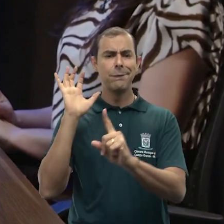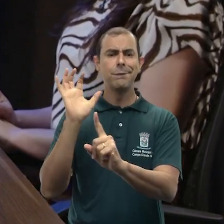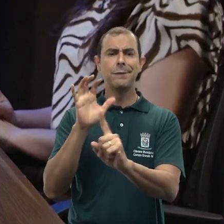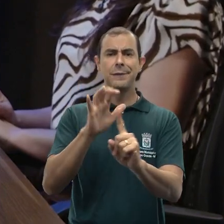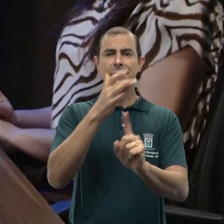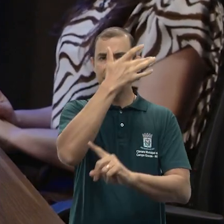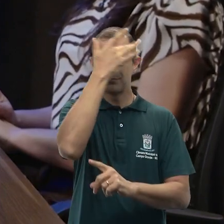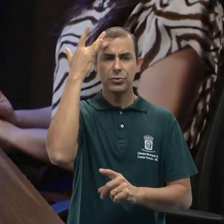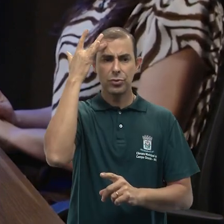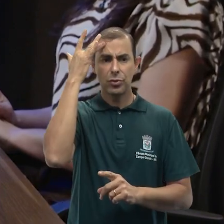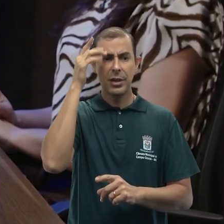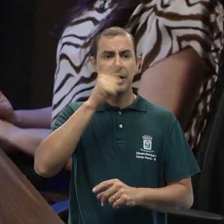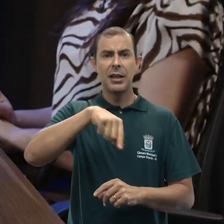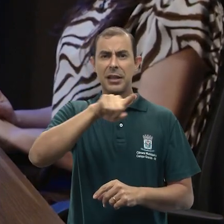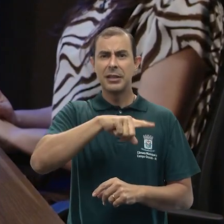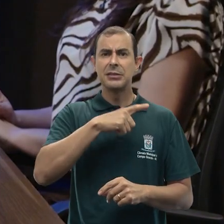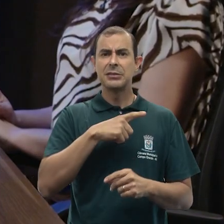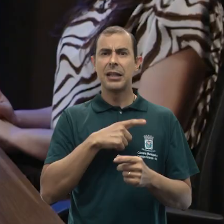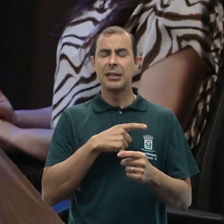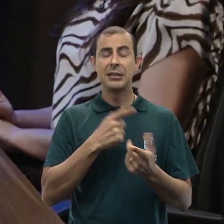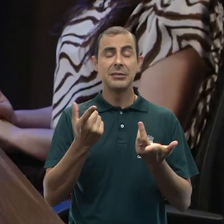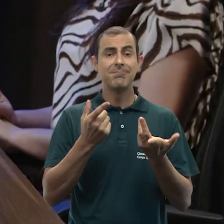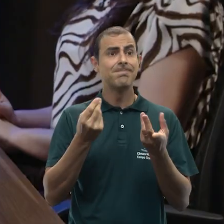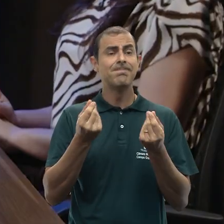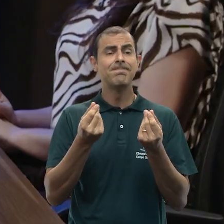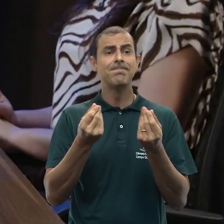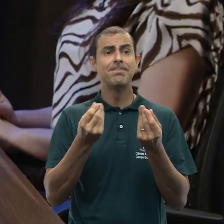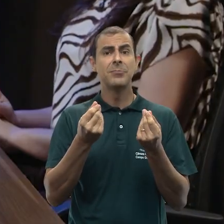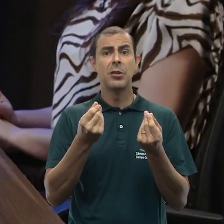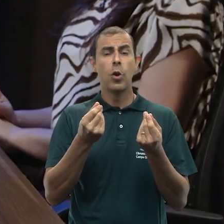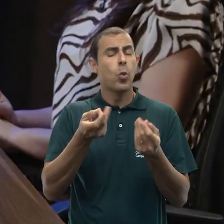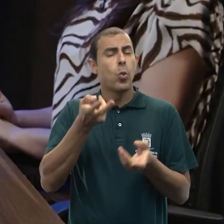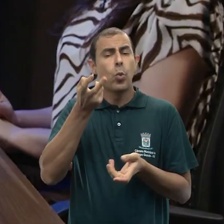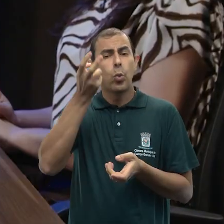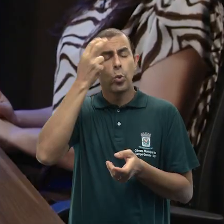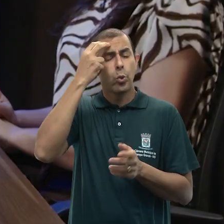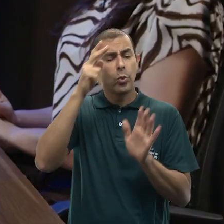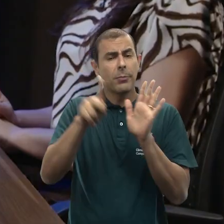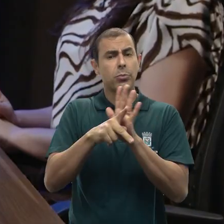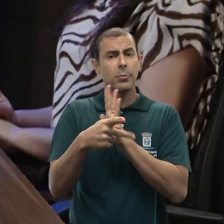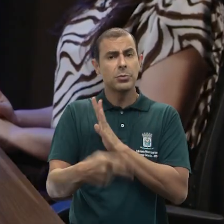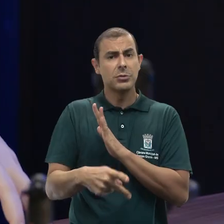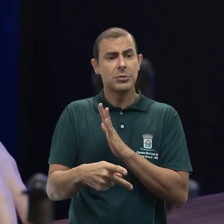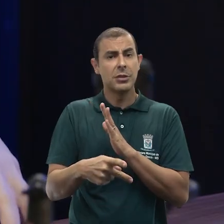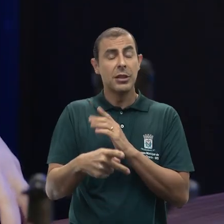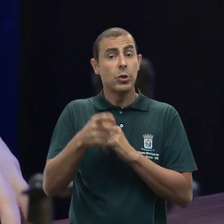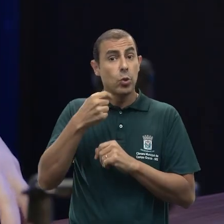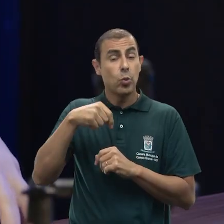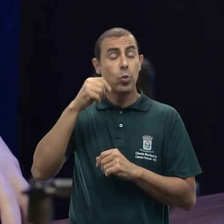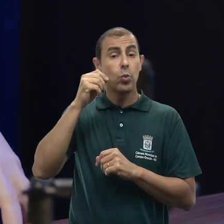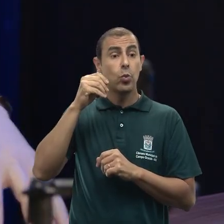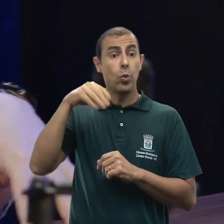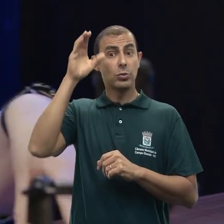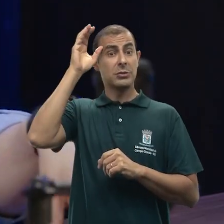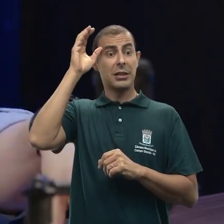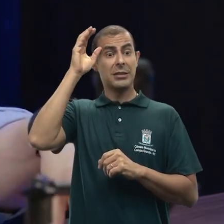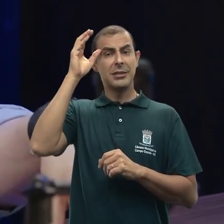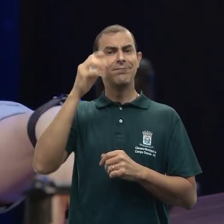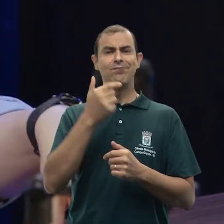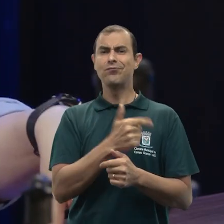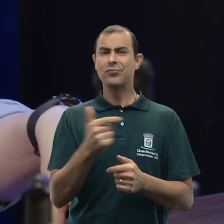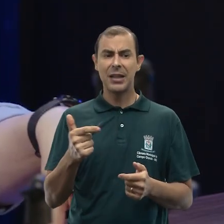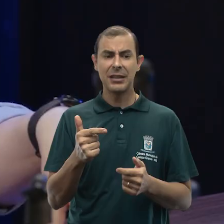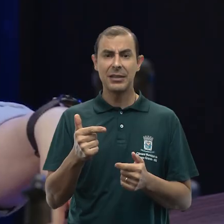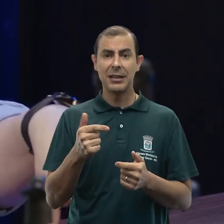dos adultos, faz com que eles percam o senso de cultura de consumo consciente. Então, estão se